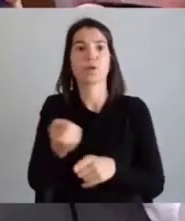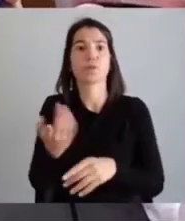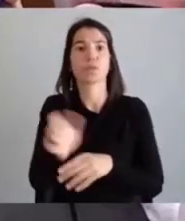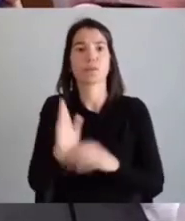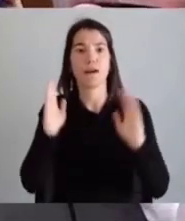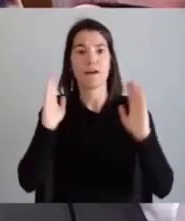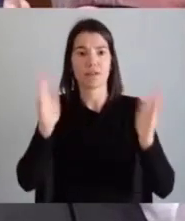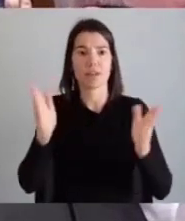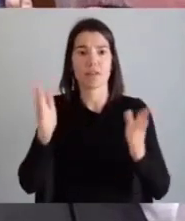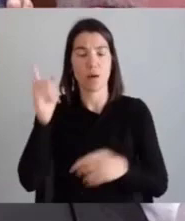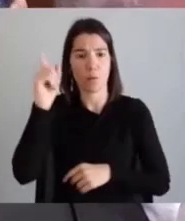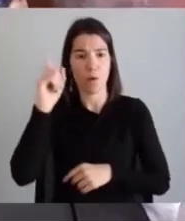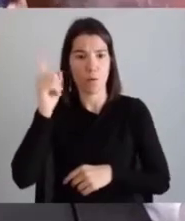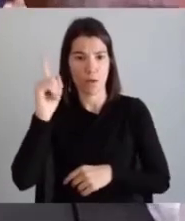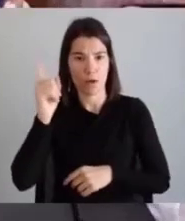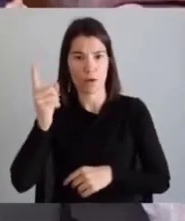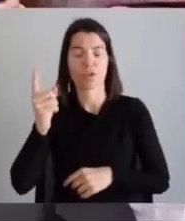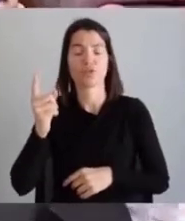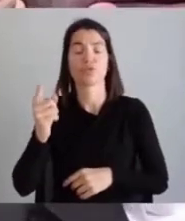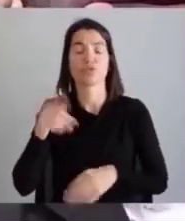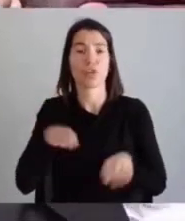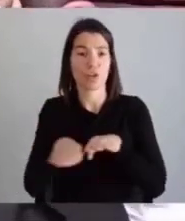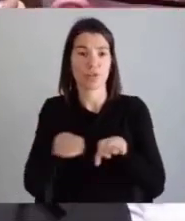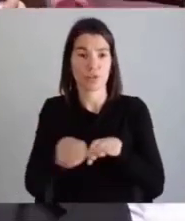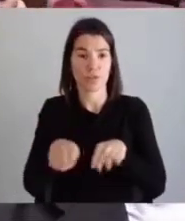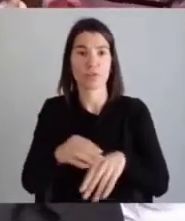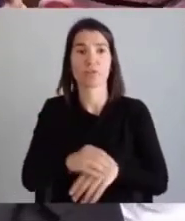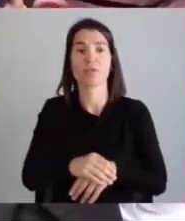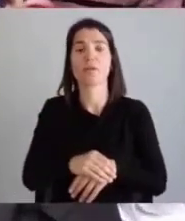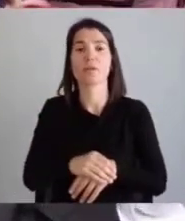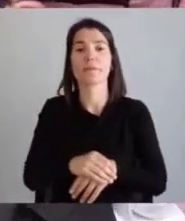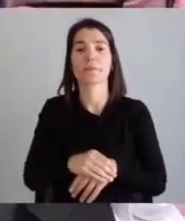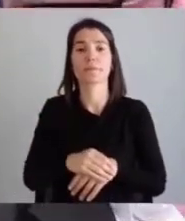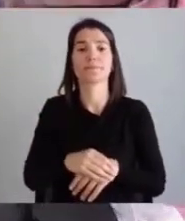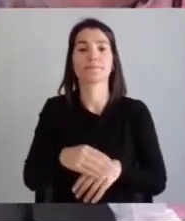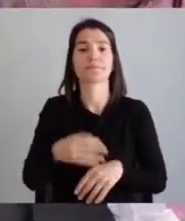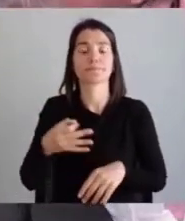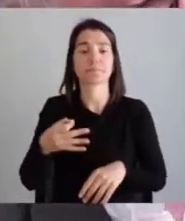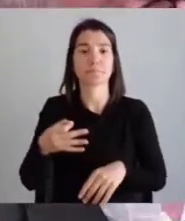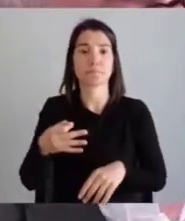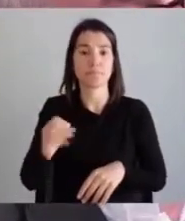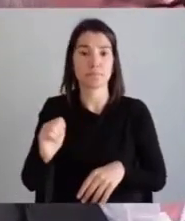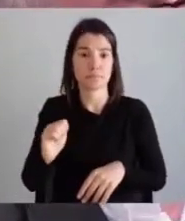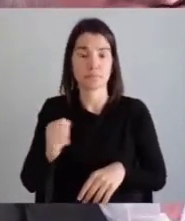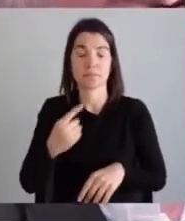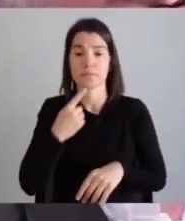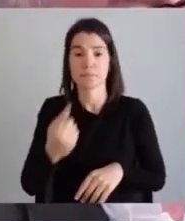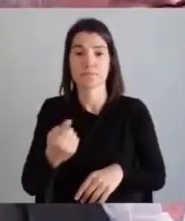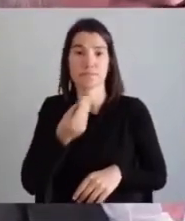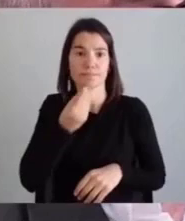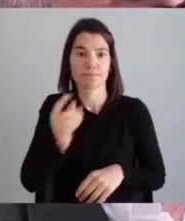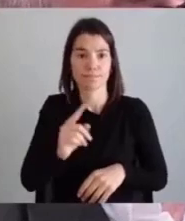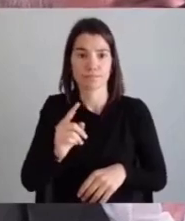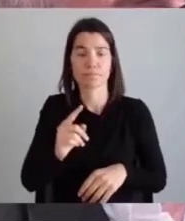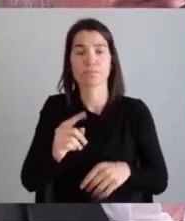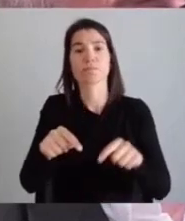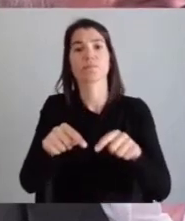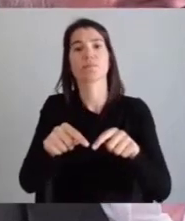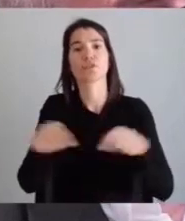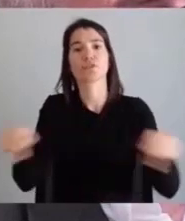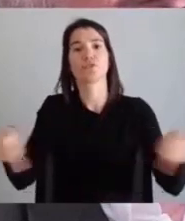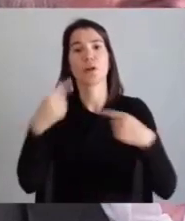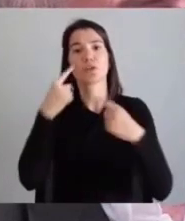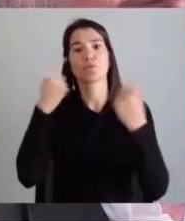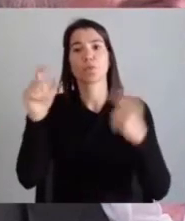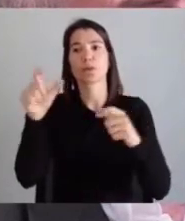em Algés, o Partido Socialista defende que não se justifica roubar espaço público de acesso ao peão